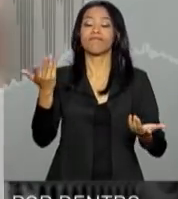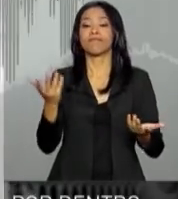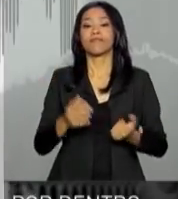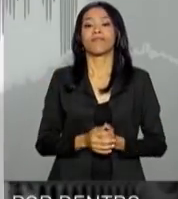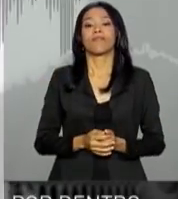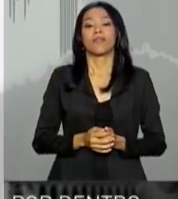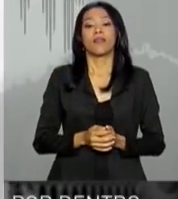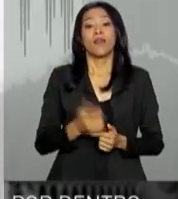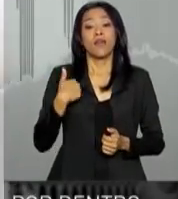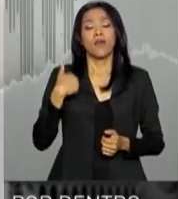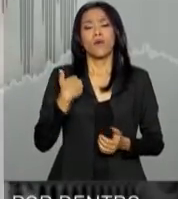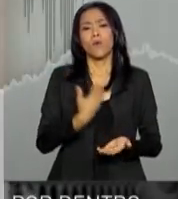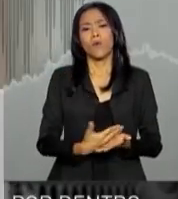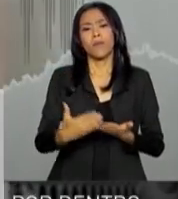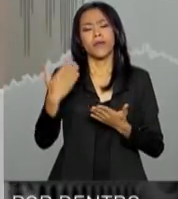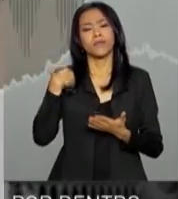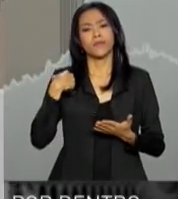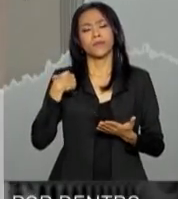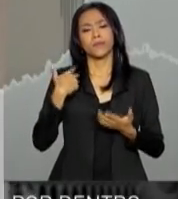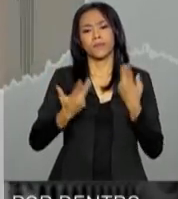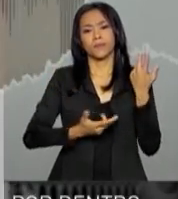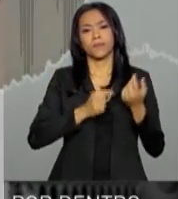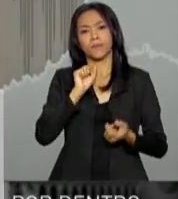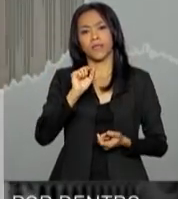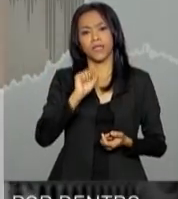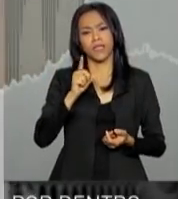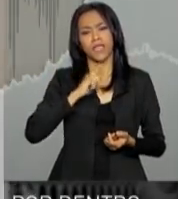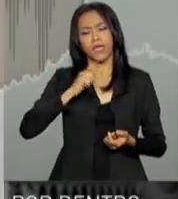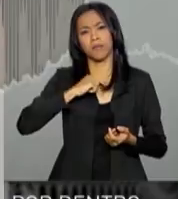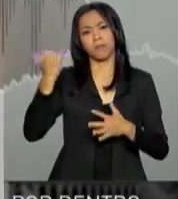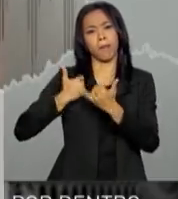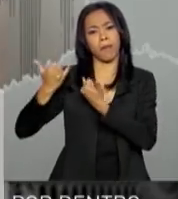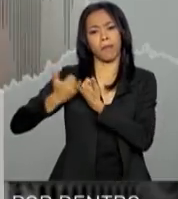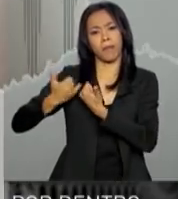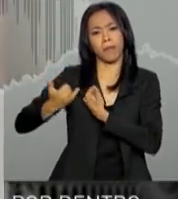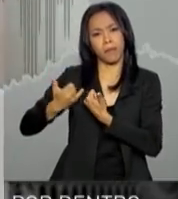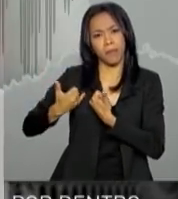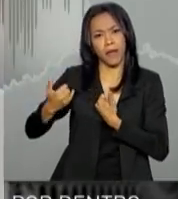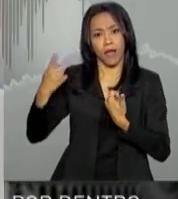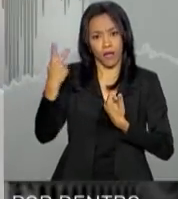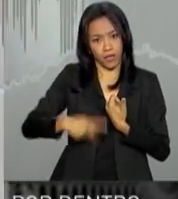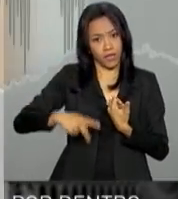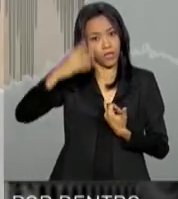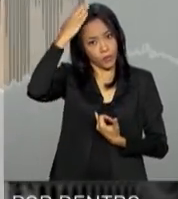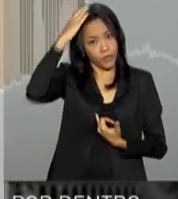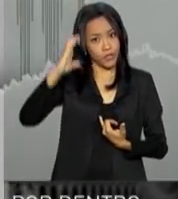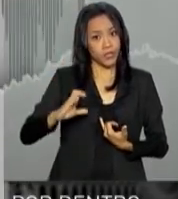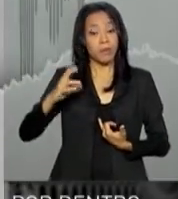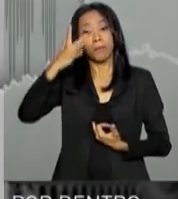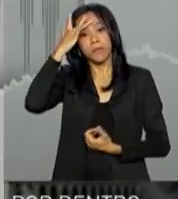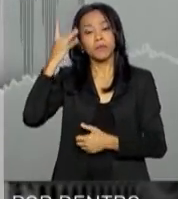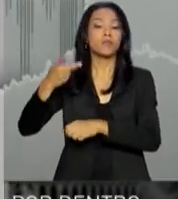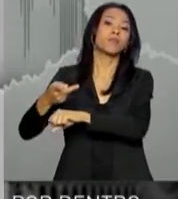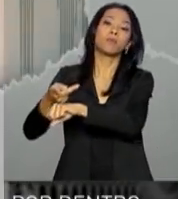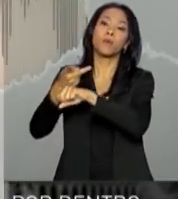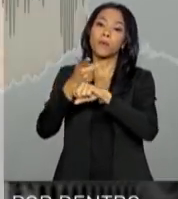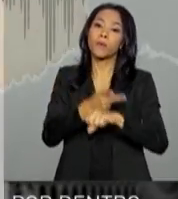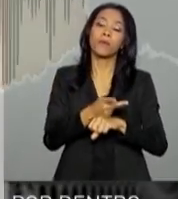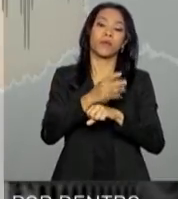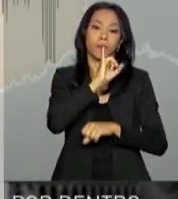fazendo a seguinte colocação é a gente tem muitos relatos aqui na rádio banda b de curitiba é de pessoas que procuram postos do inss